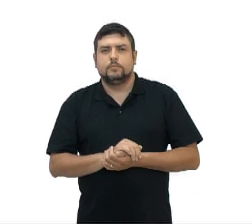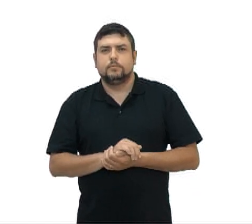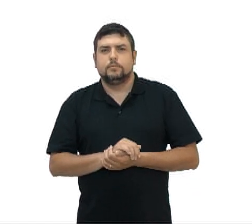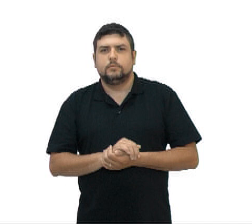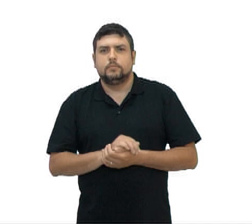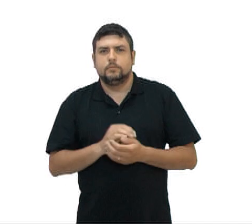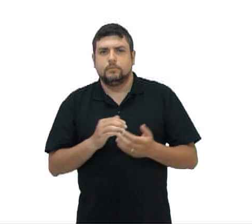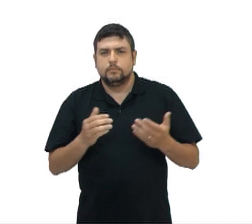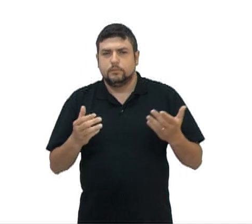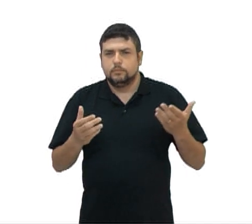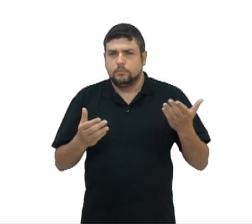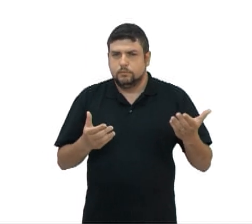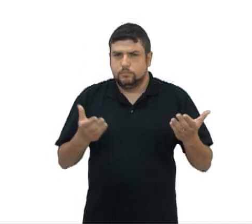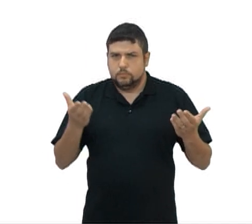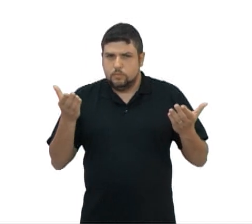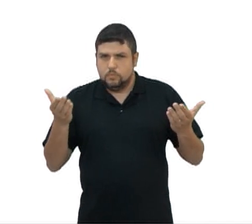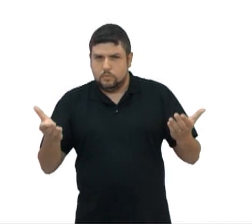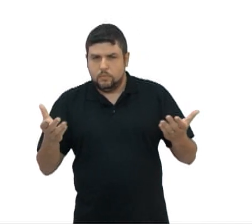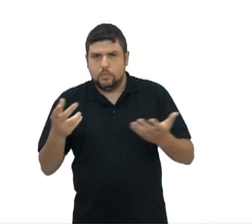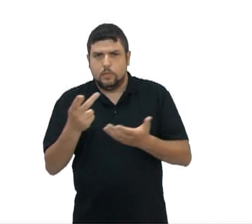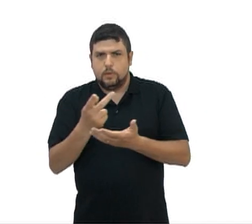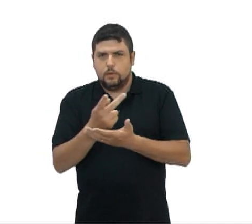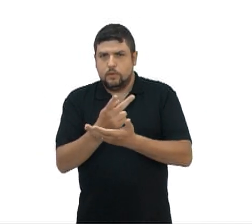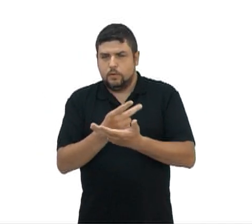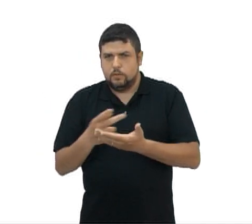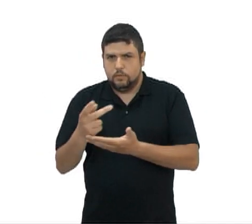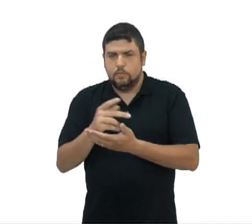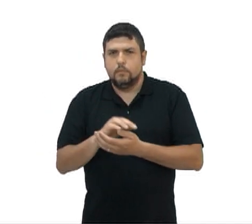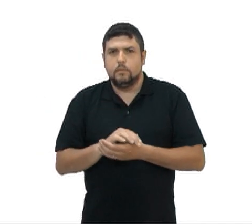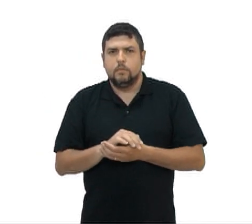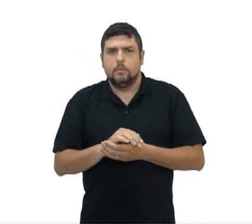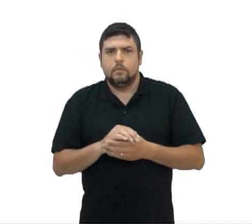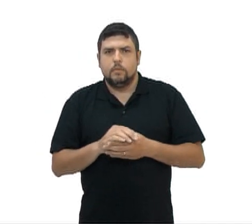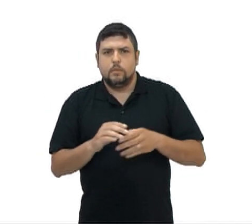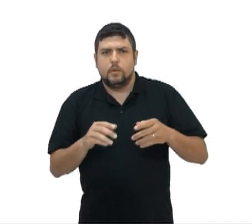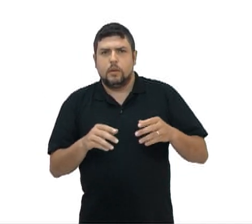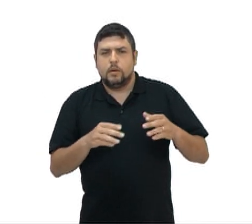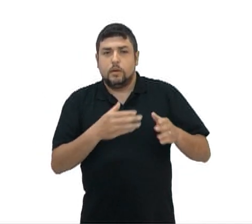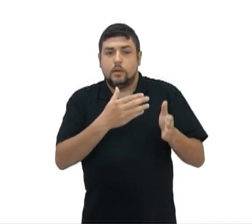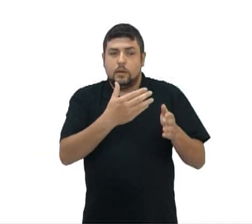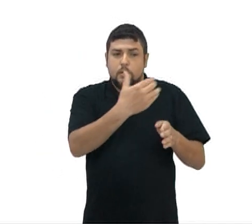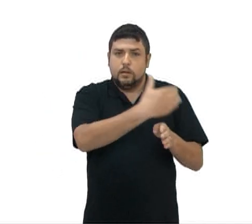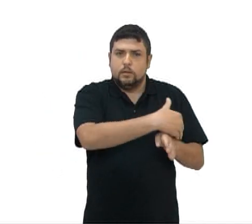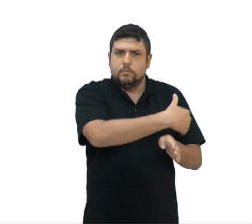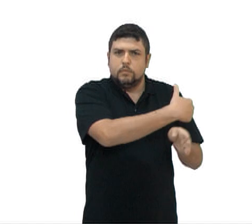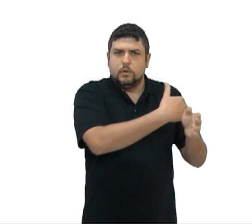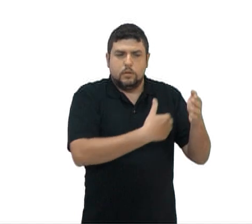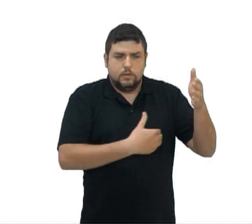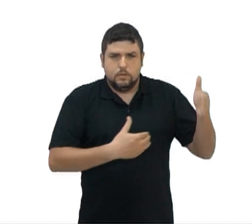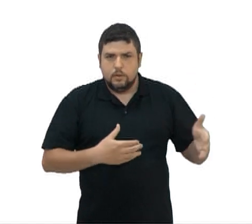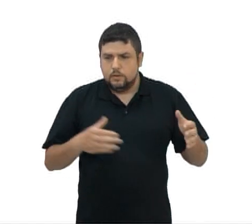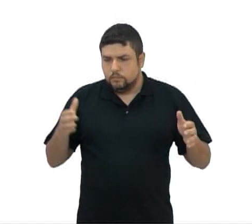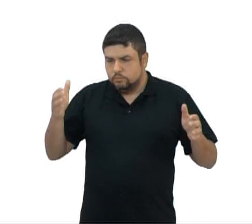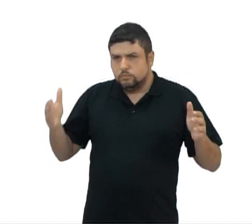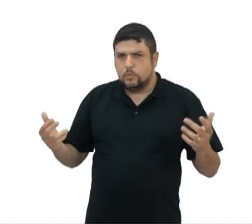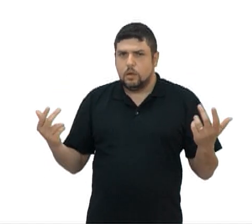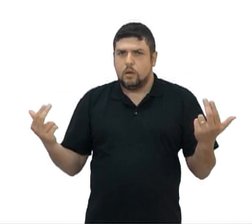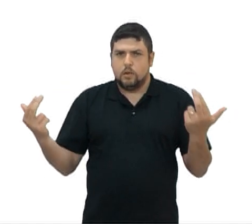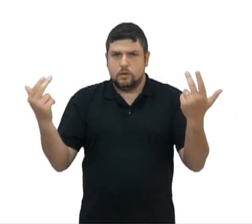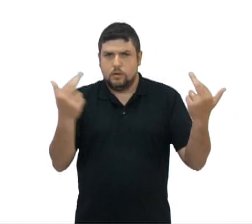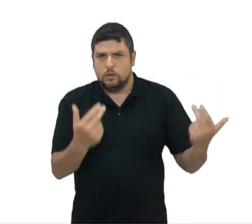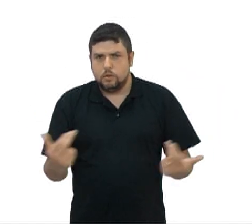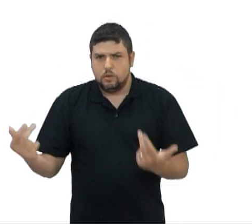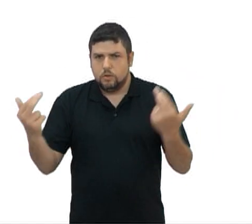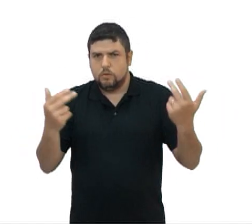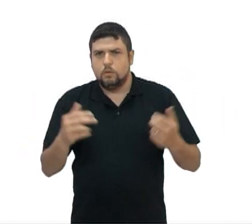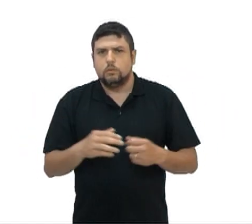a mesma quantidade de lados estão entre si, assim como 2